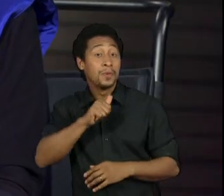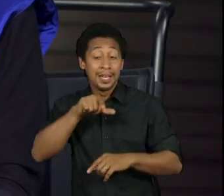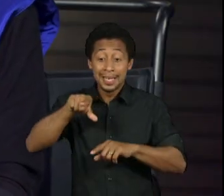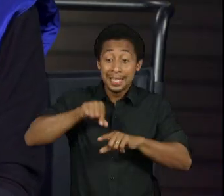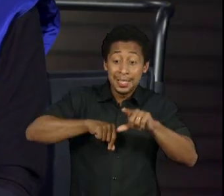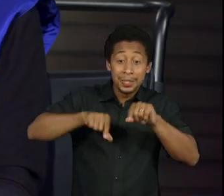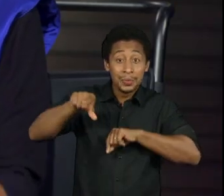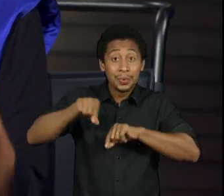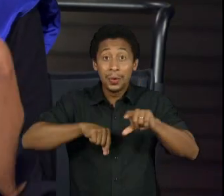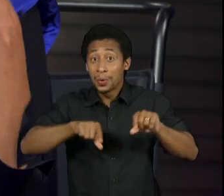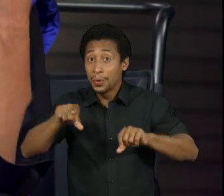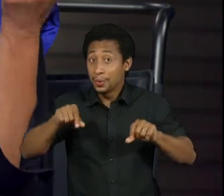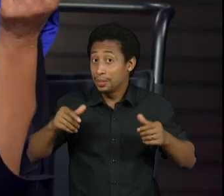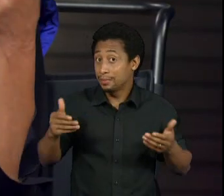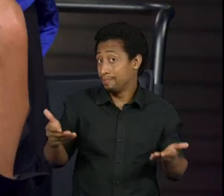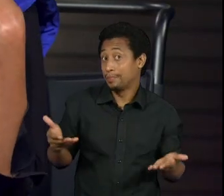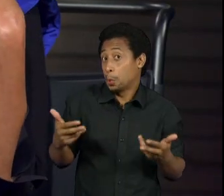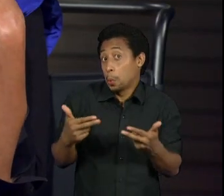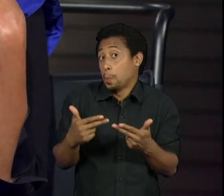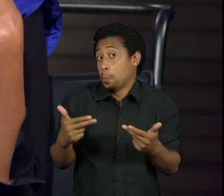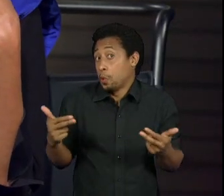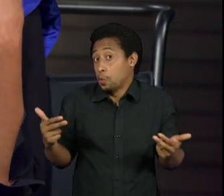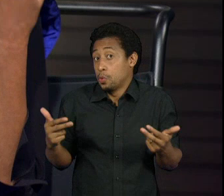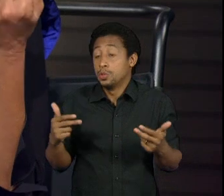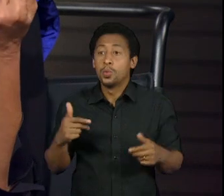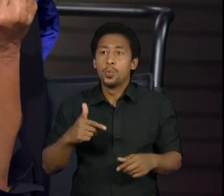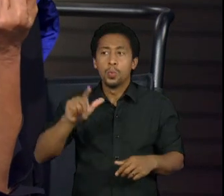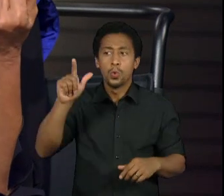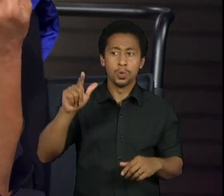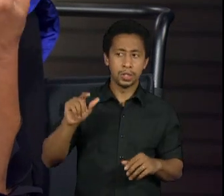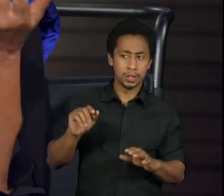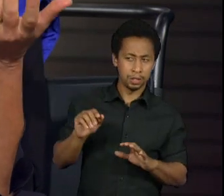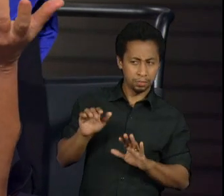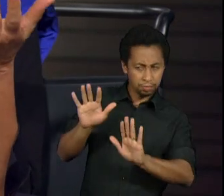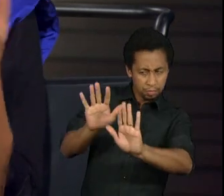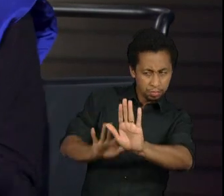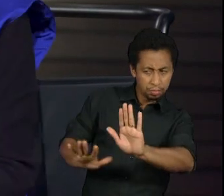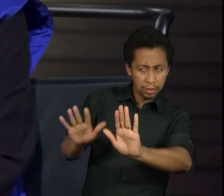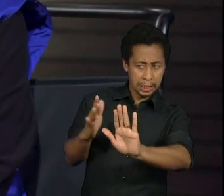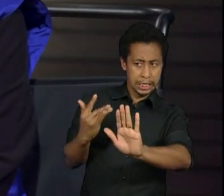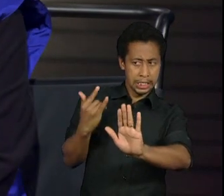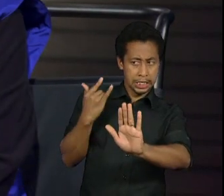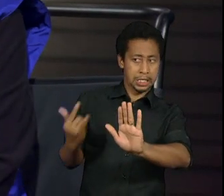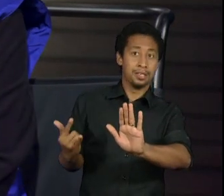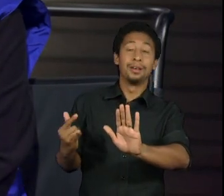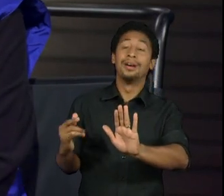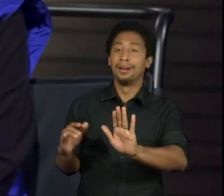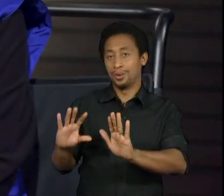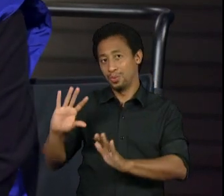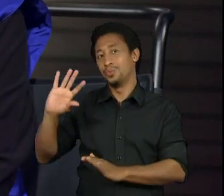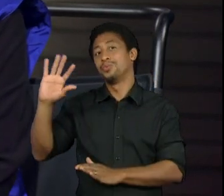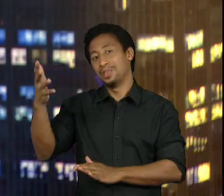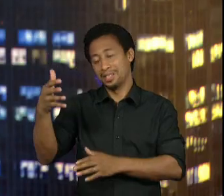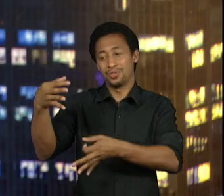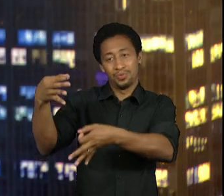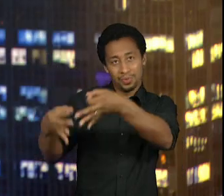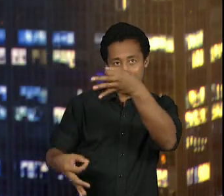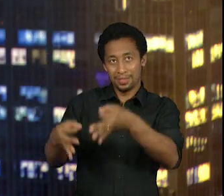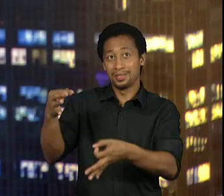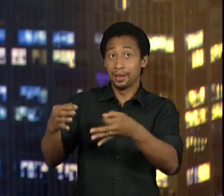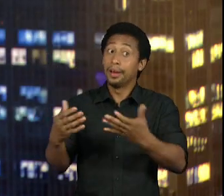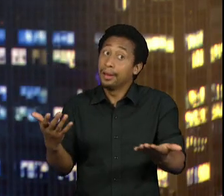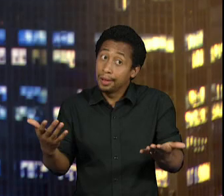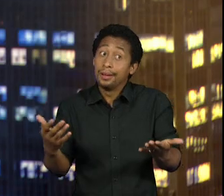coisa que pode ser para o olho do outro mais ousada, daí ela é recriminada. Exatamente, para o olho do outro,